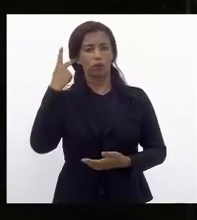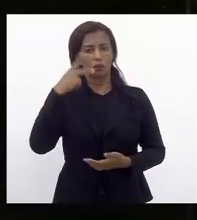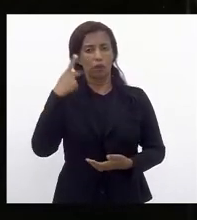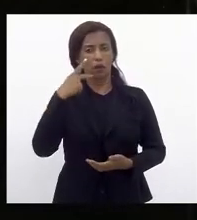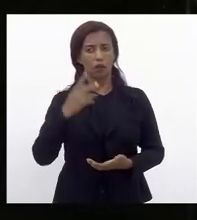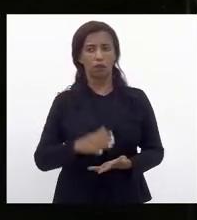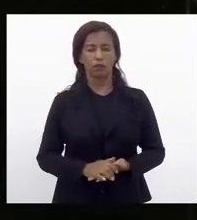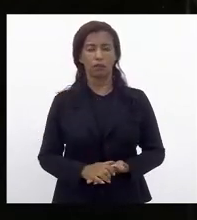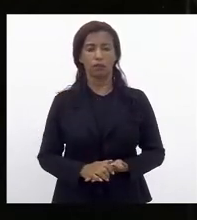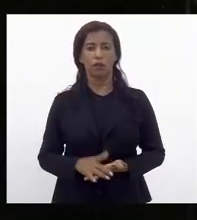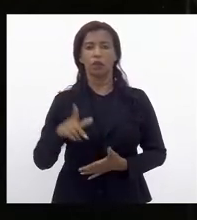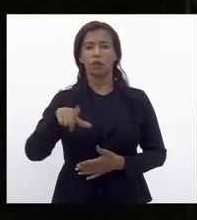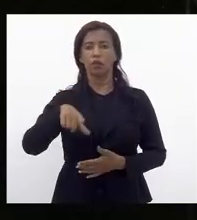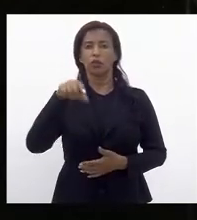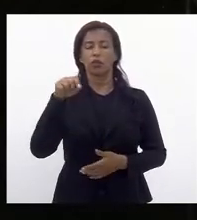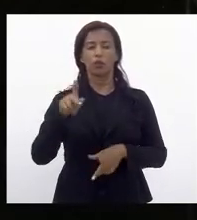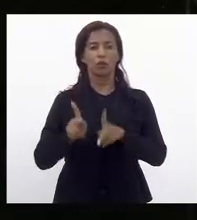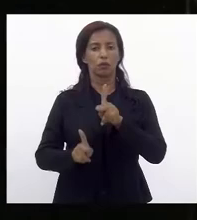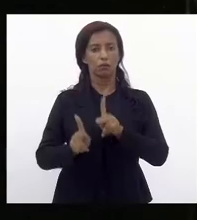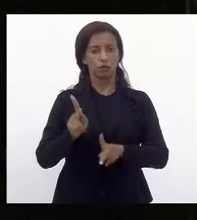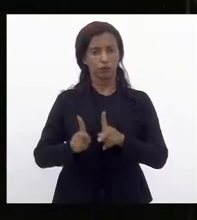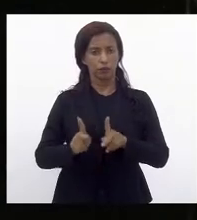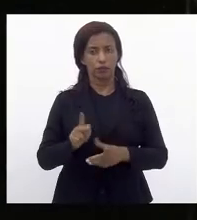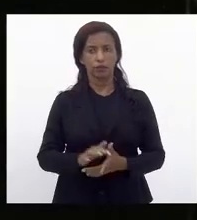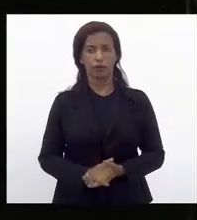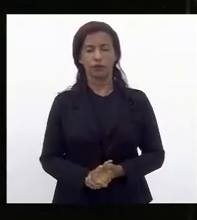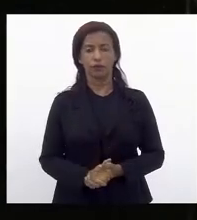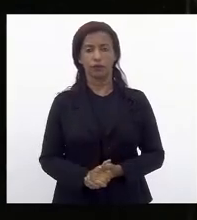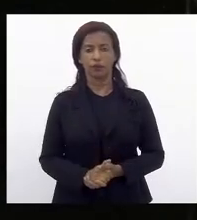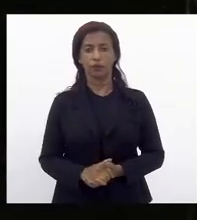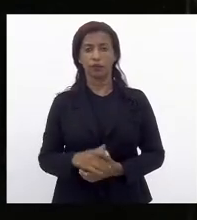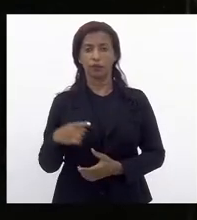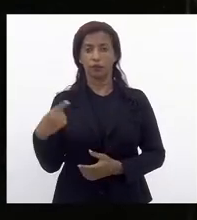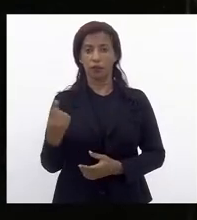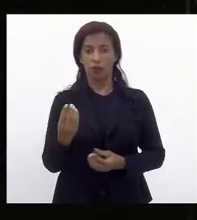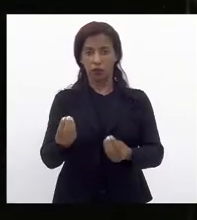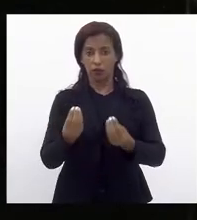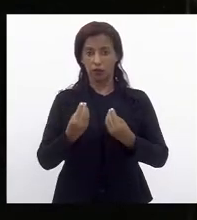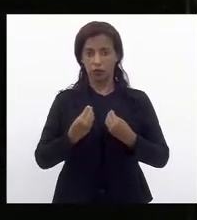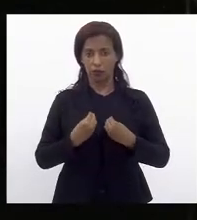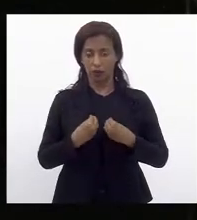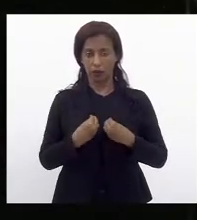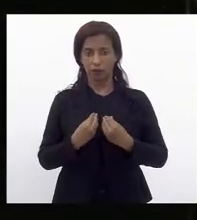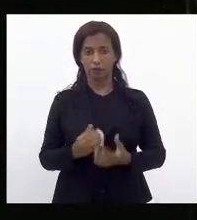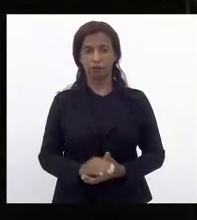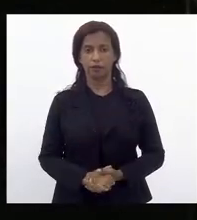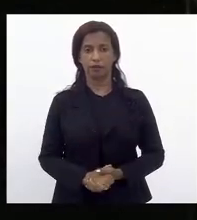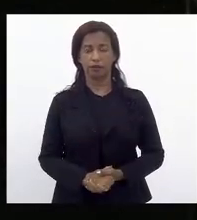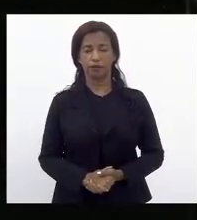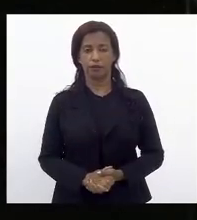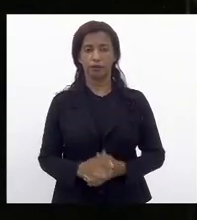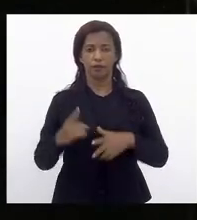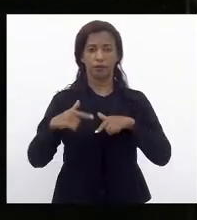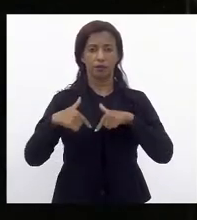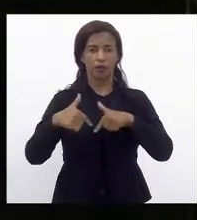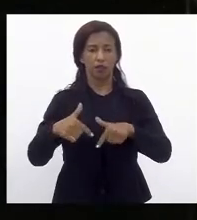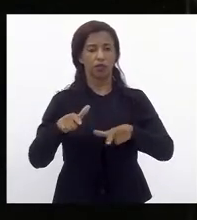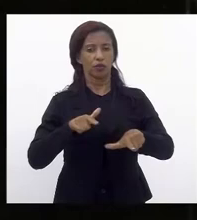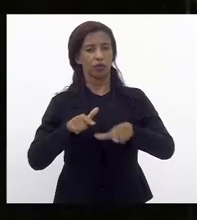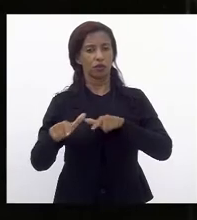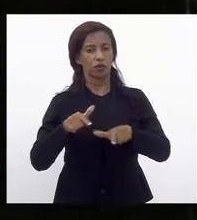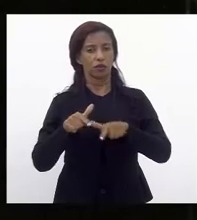parlamentar eleita pelo nosso povo e que nos permite, né, atuar e